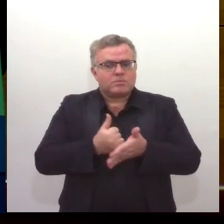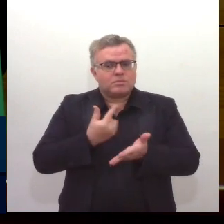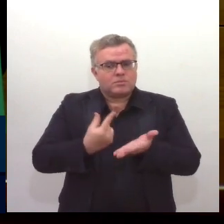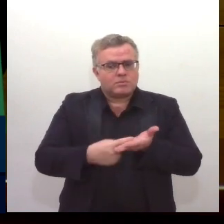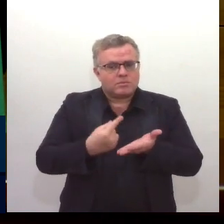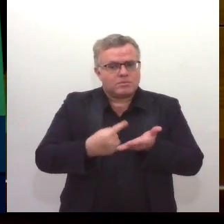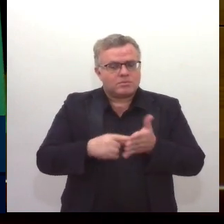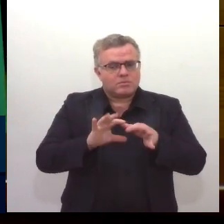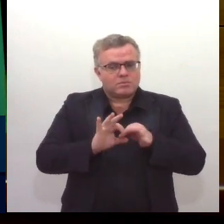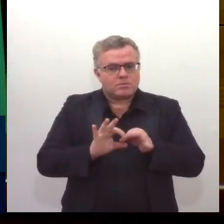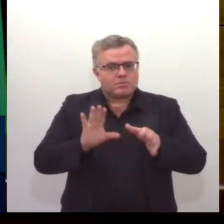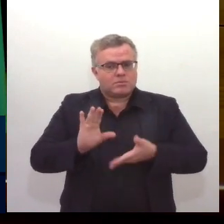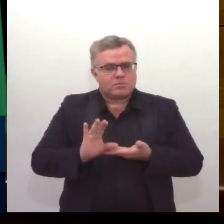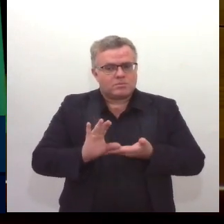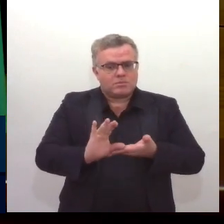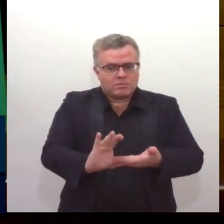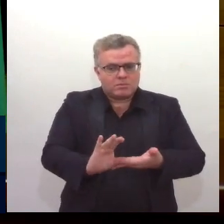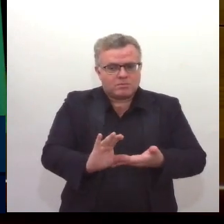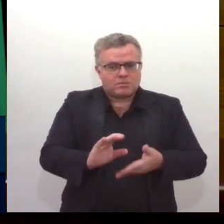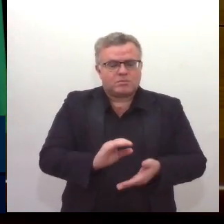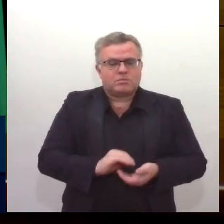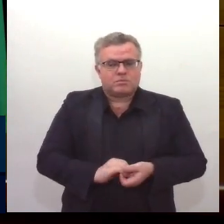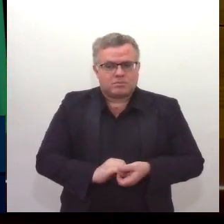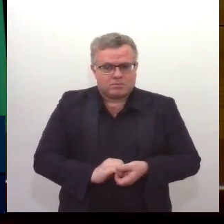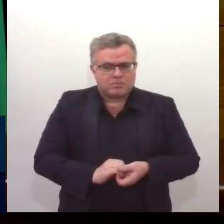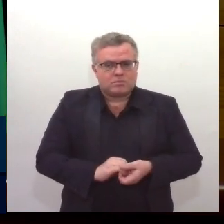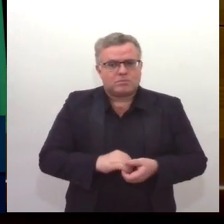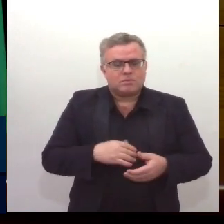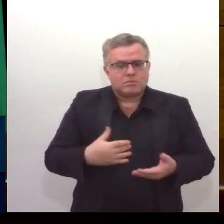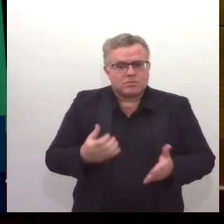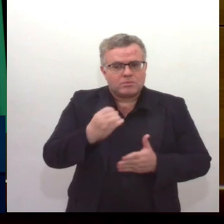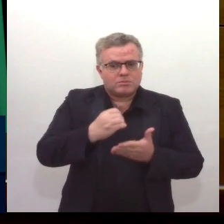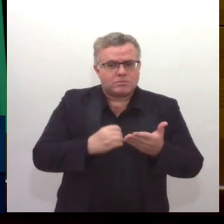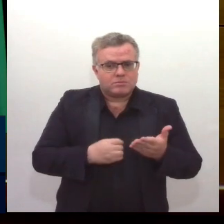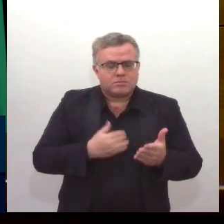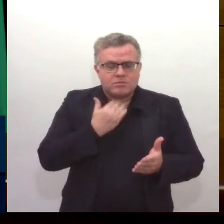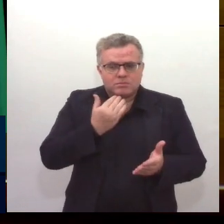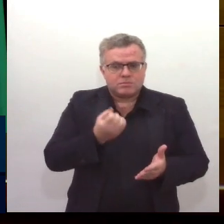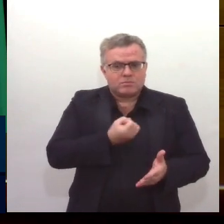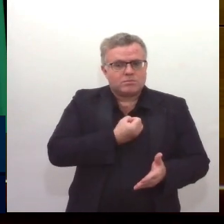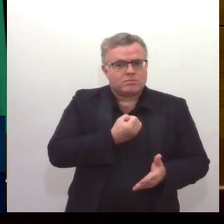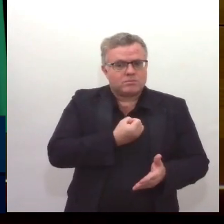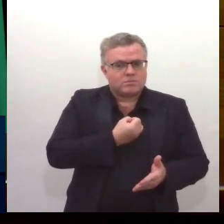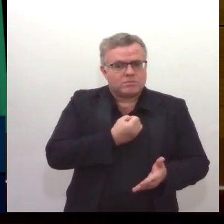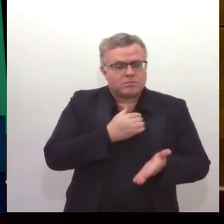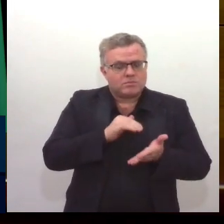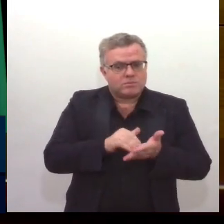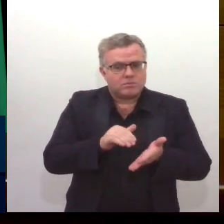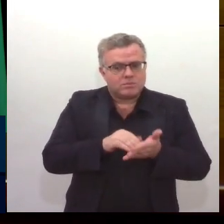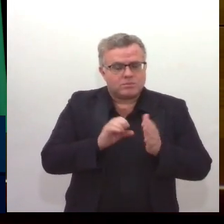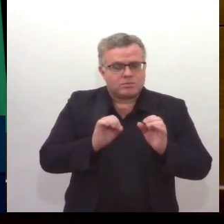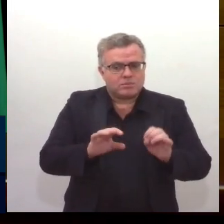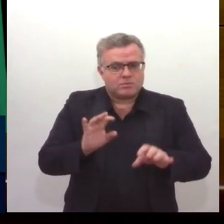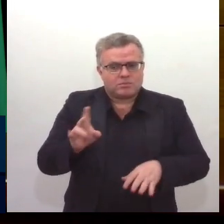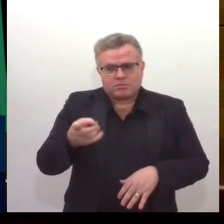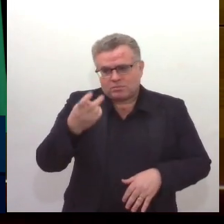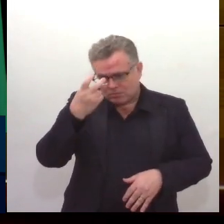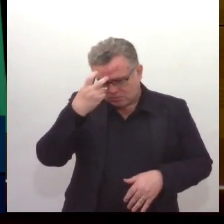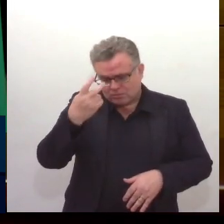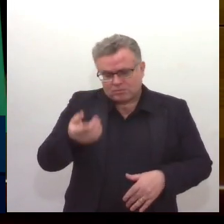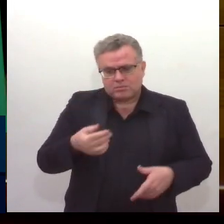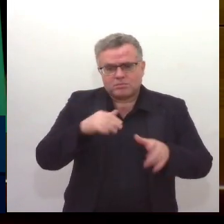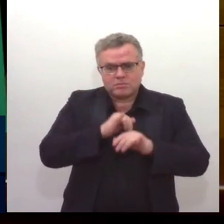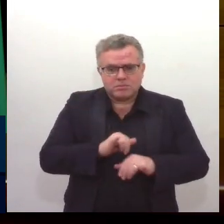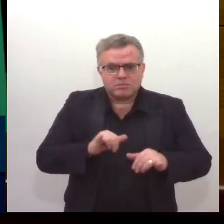financeiros. Ofício sem número, da Secretaria de Estado da Educação e da Cultura, informando parcerias